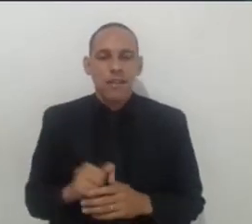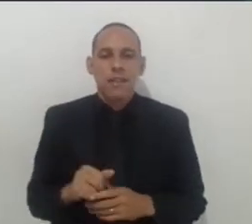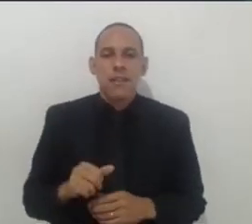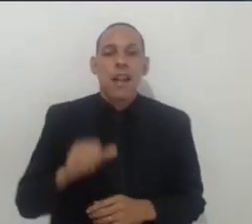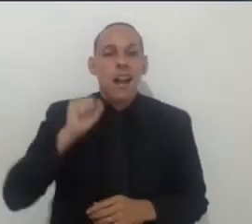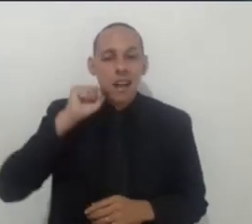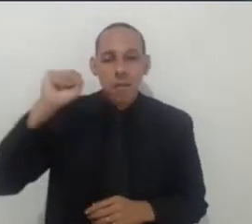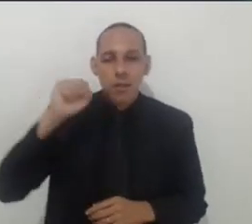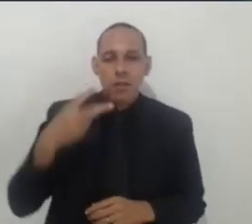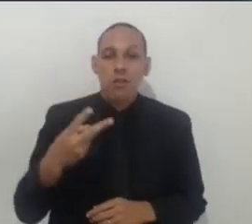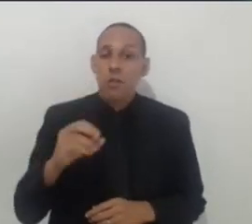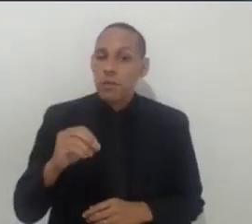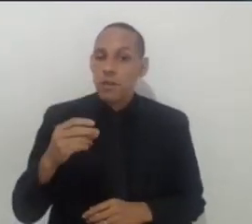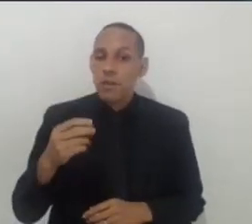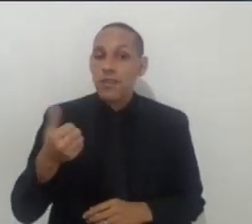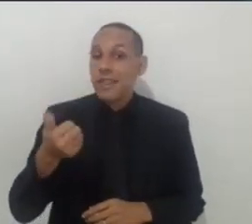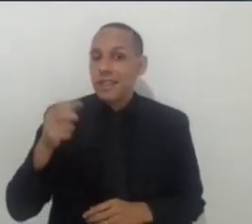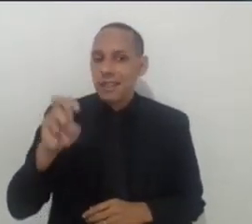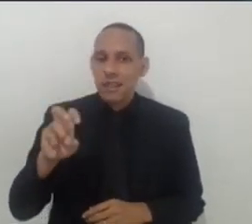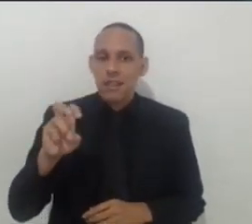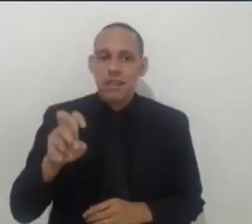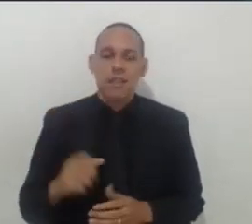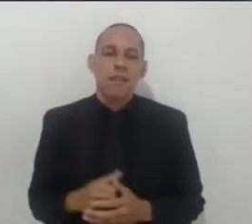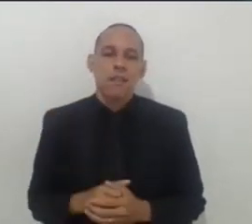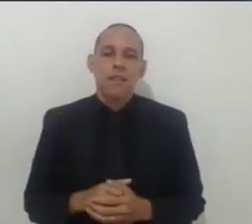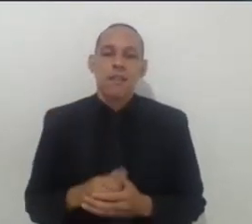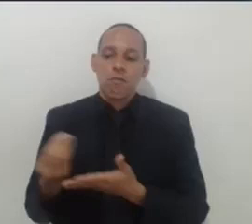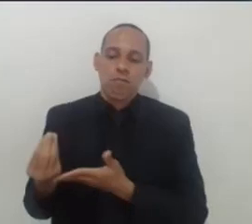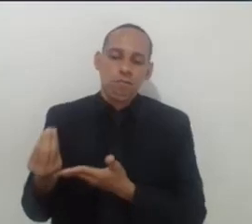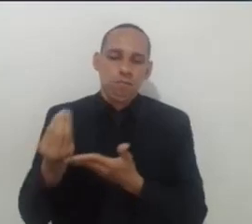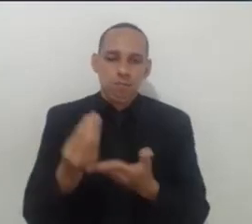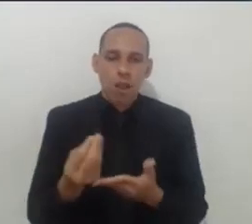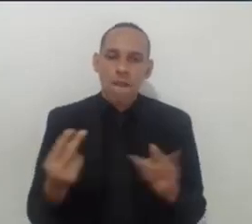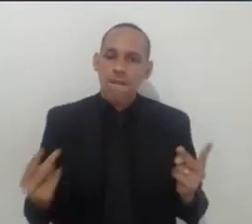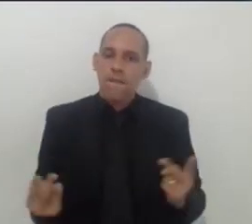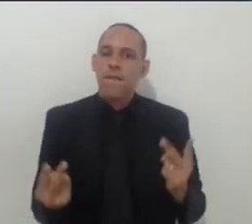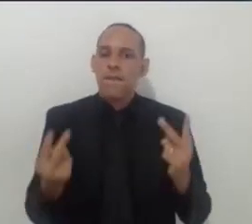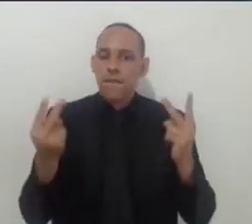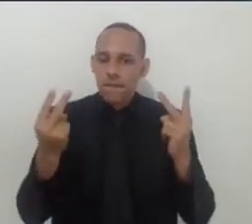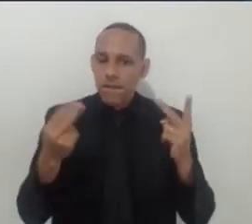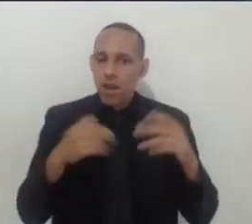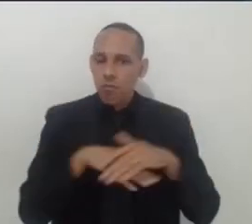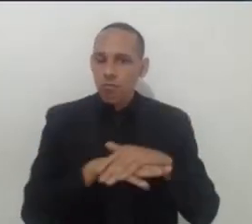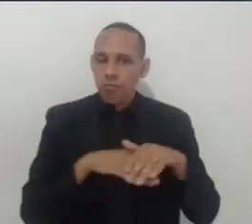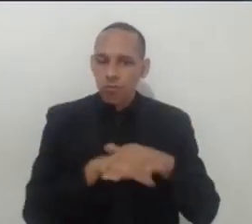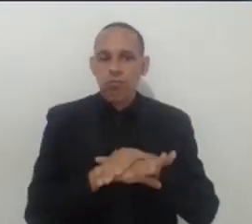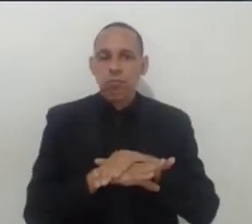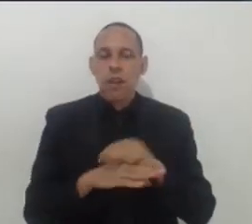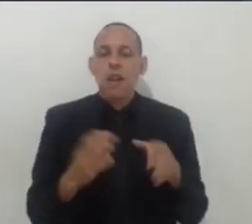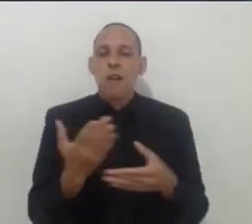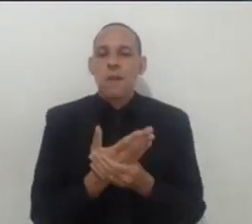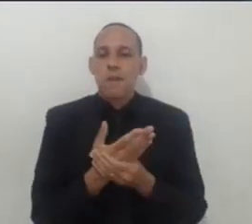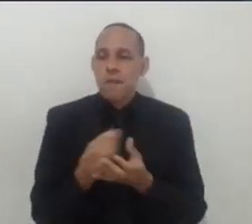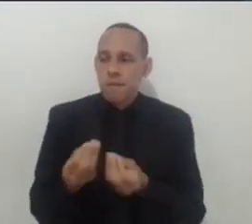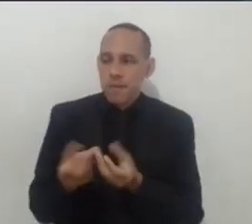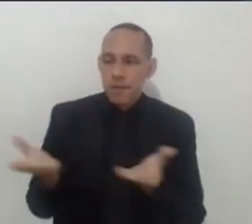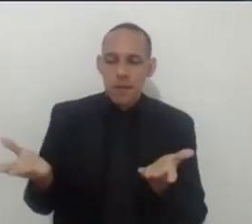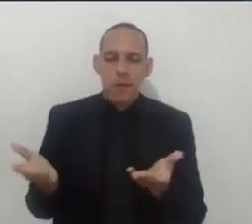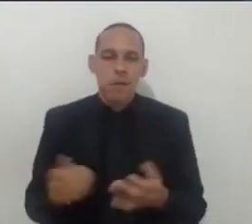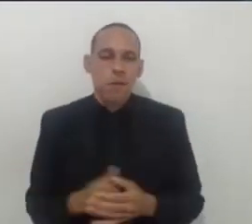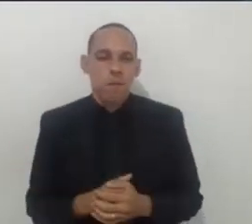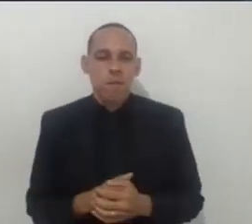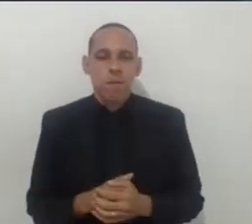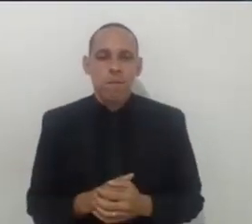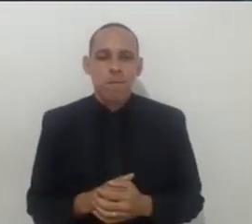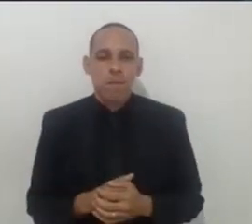de 2015, com a devolução dos valores depositados nesses autos para os autores. Em relação